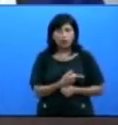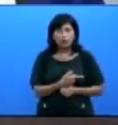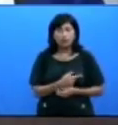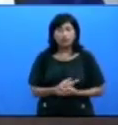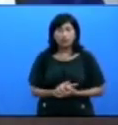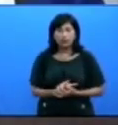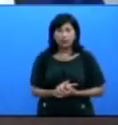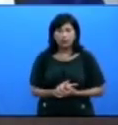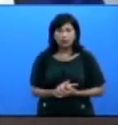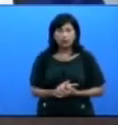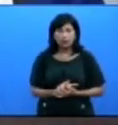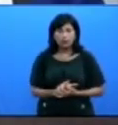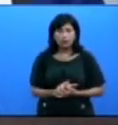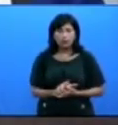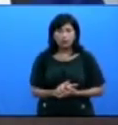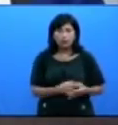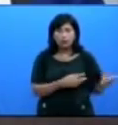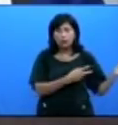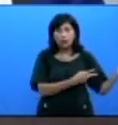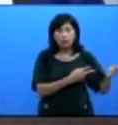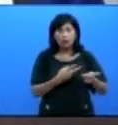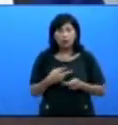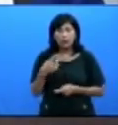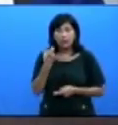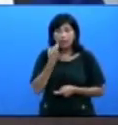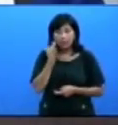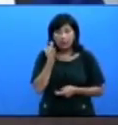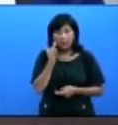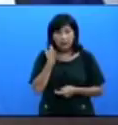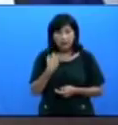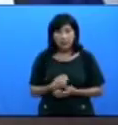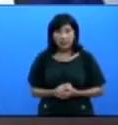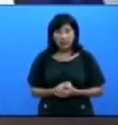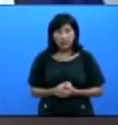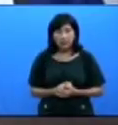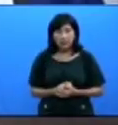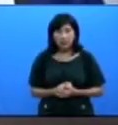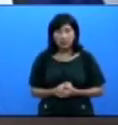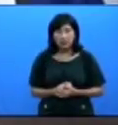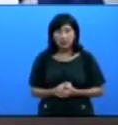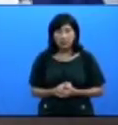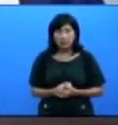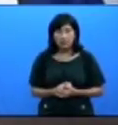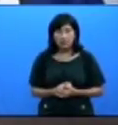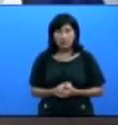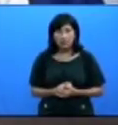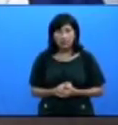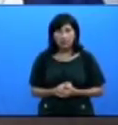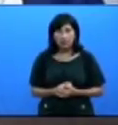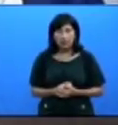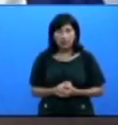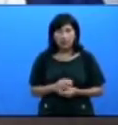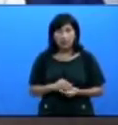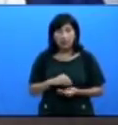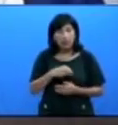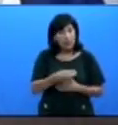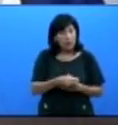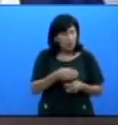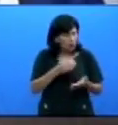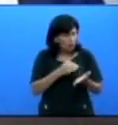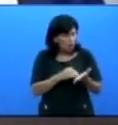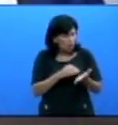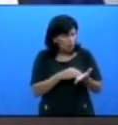tínhamos já convidado na sexta-feira, quando o senhor prefeito municipal, quando a agenda, né, a secretária,